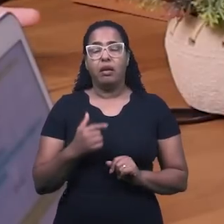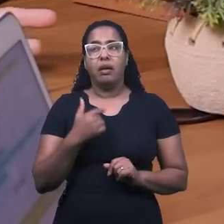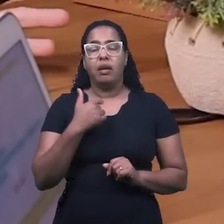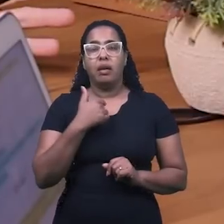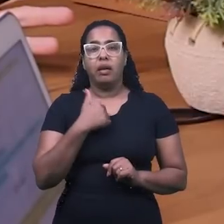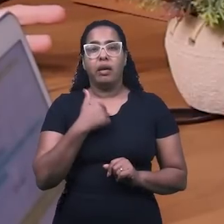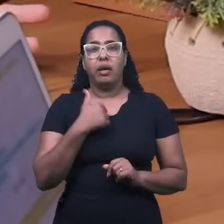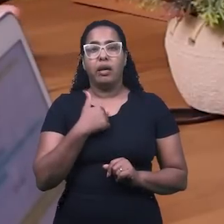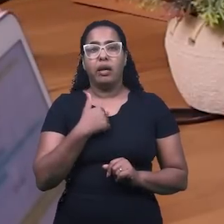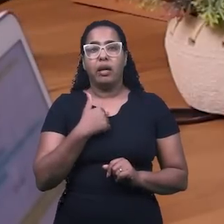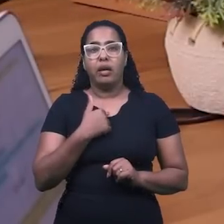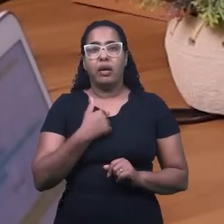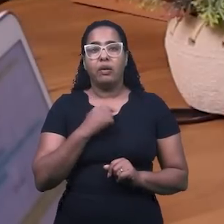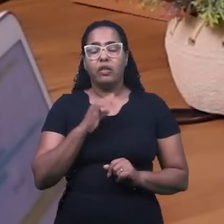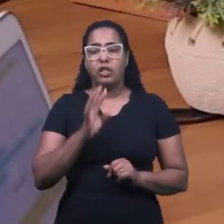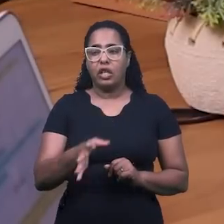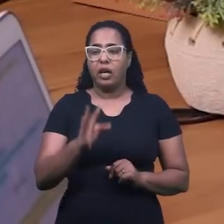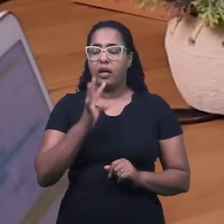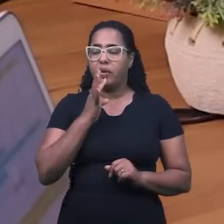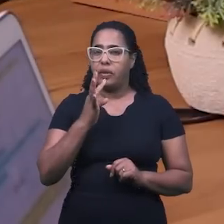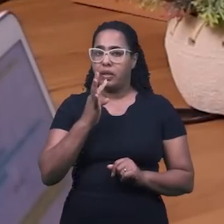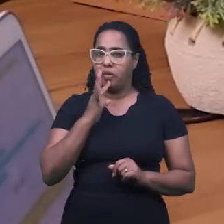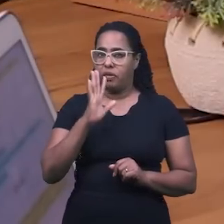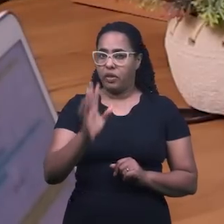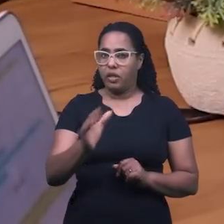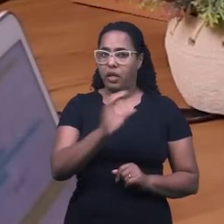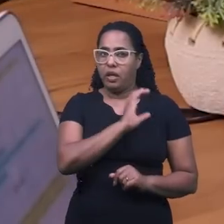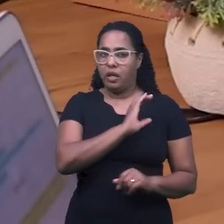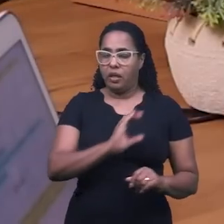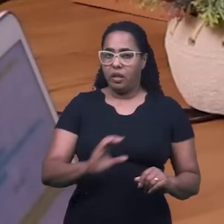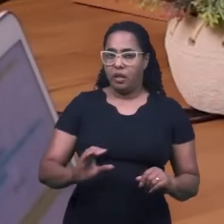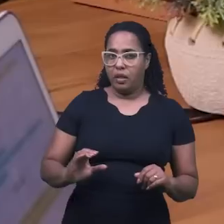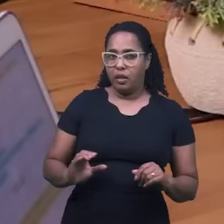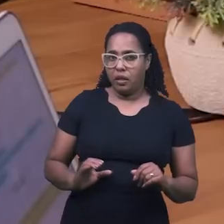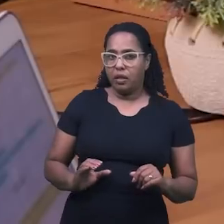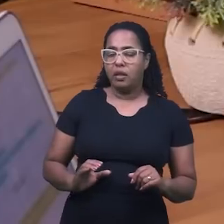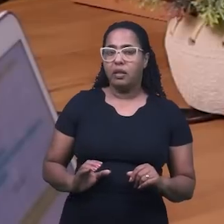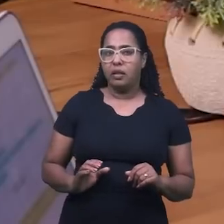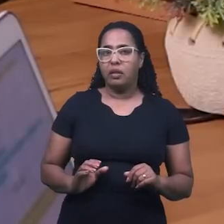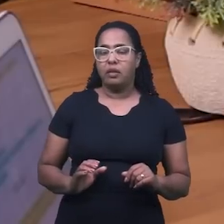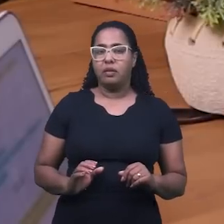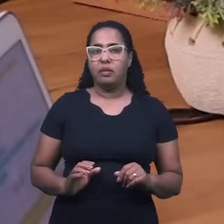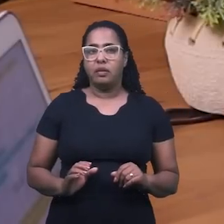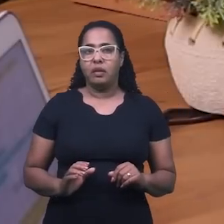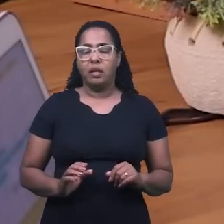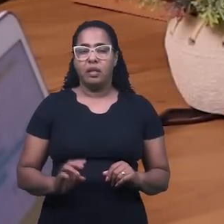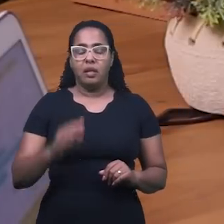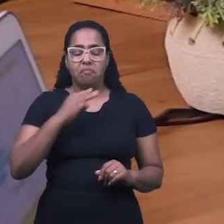Mas eu, pelo que eu já tinha conhecido de Cristo,